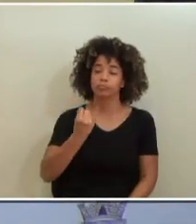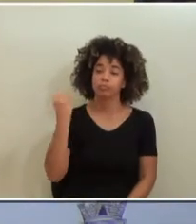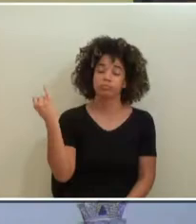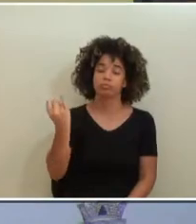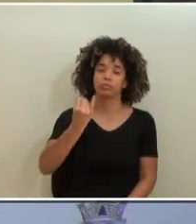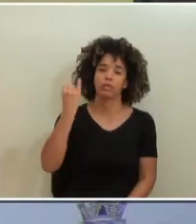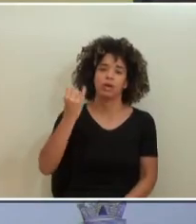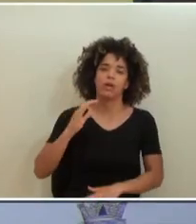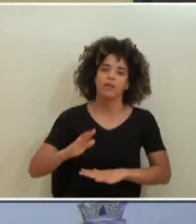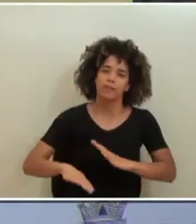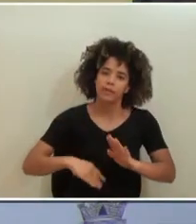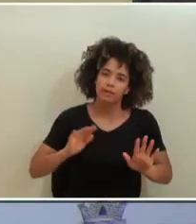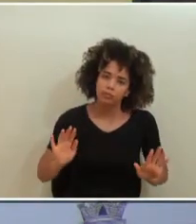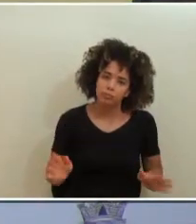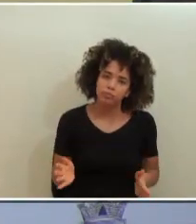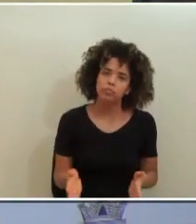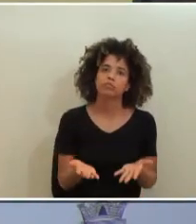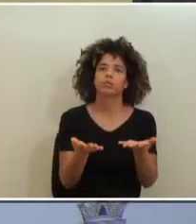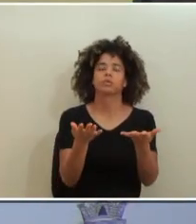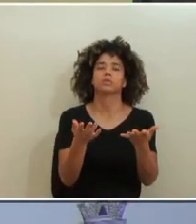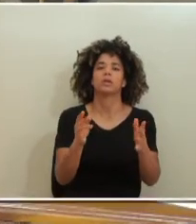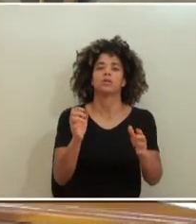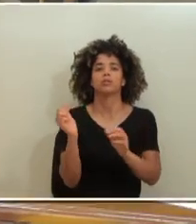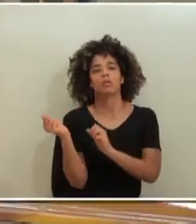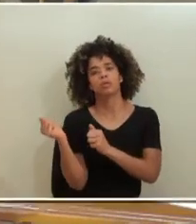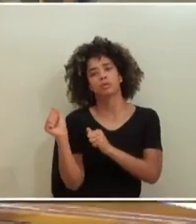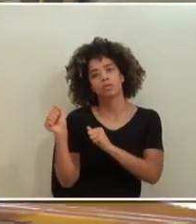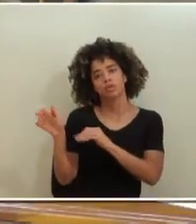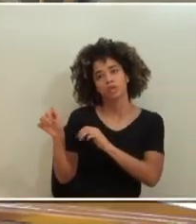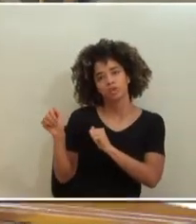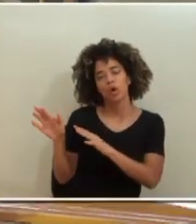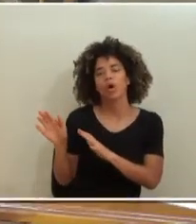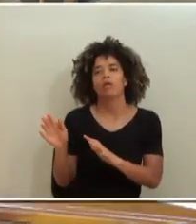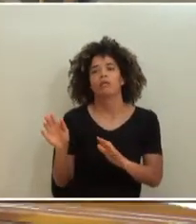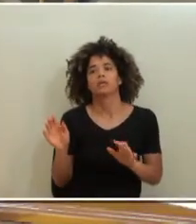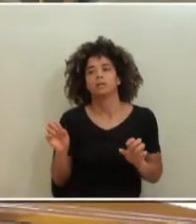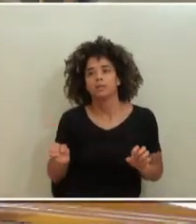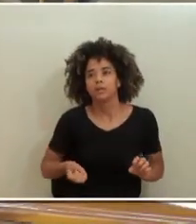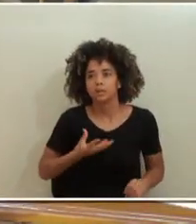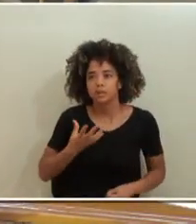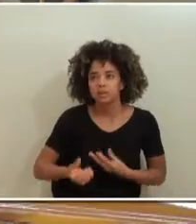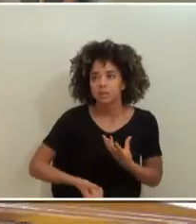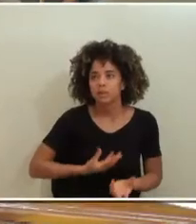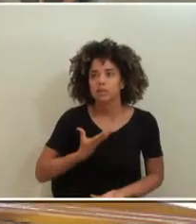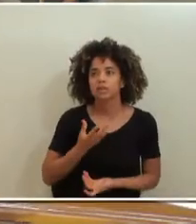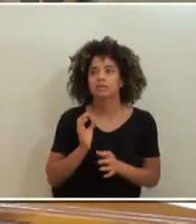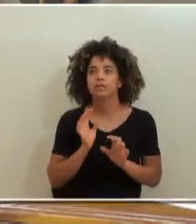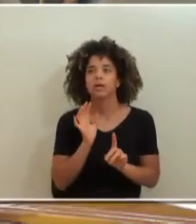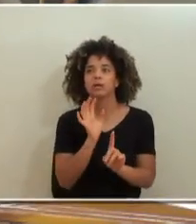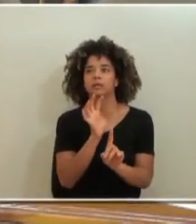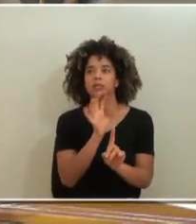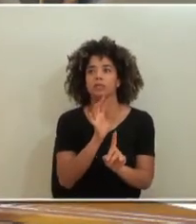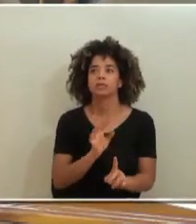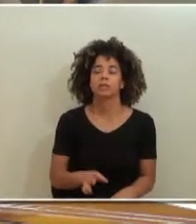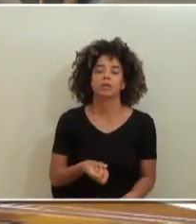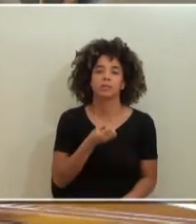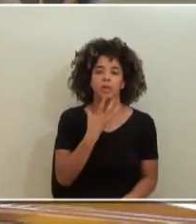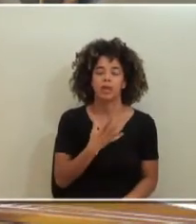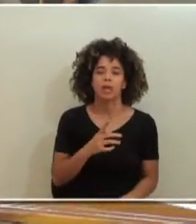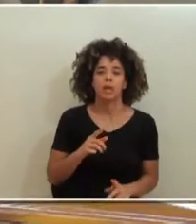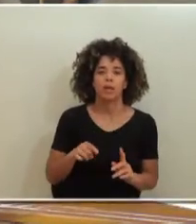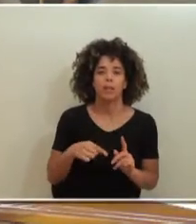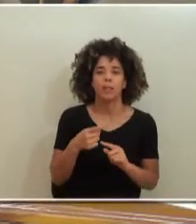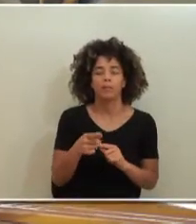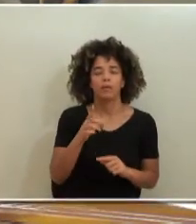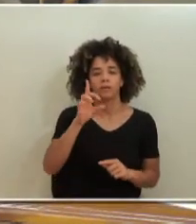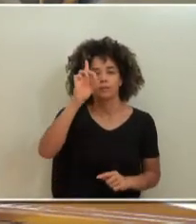qualidade, inspirando a busca pelo auxílio ao próximo. Desde 2000, na diretoria técnica do grupo,